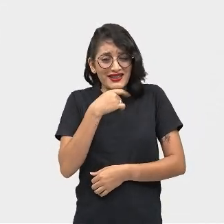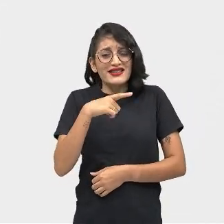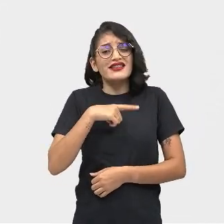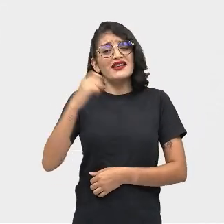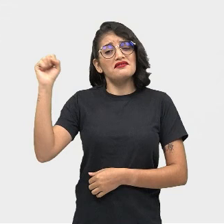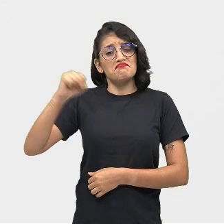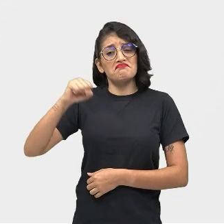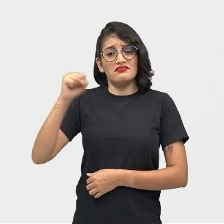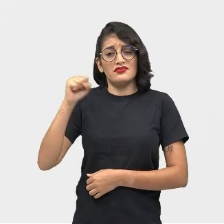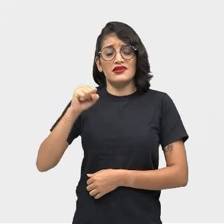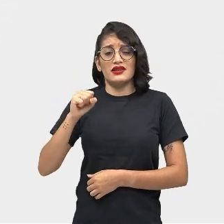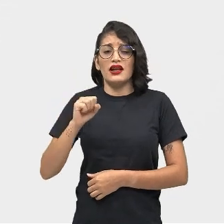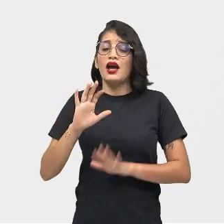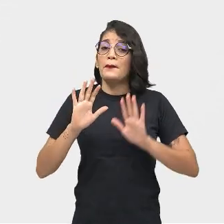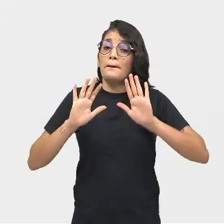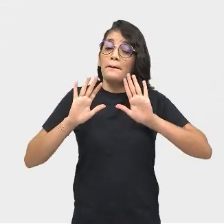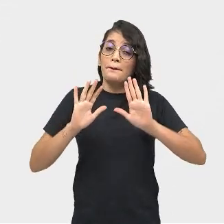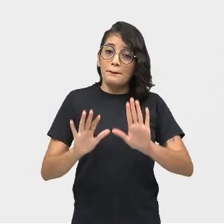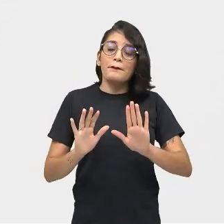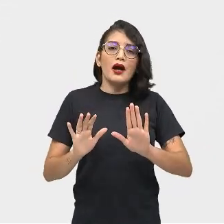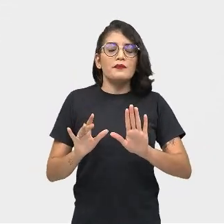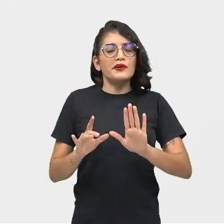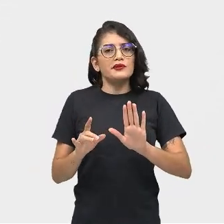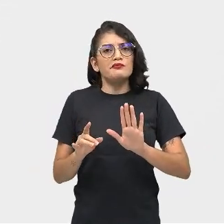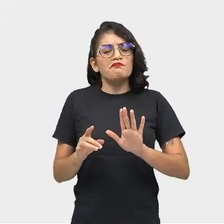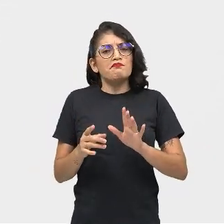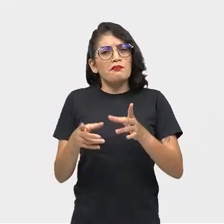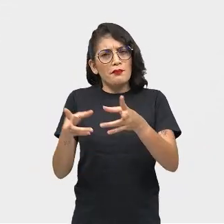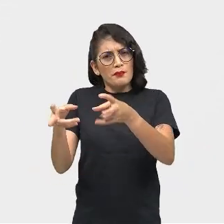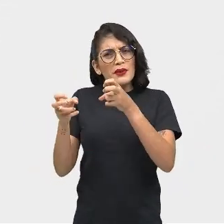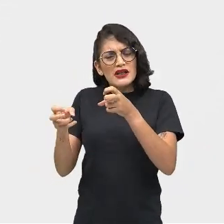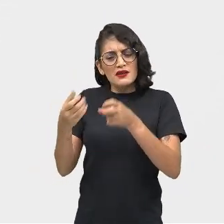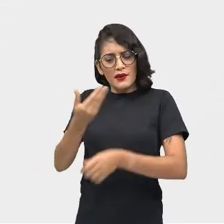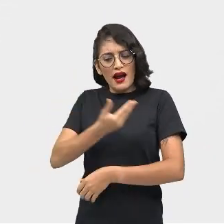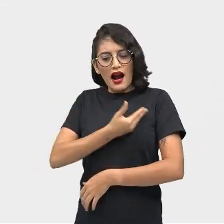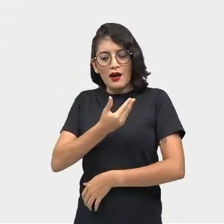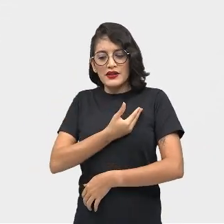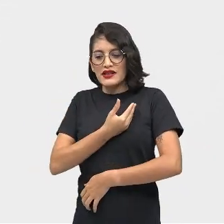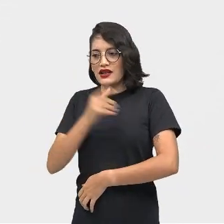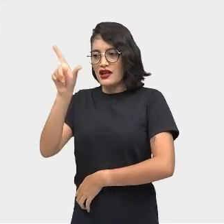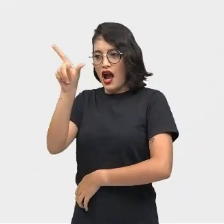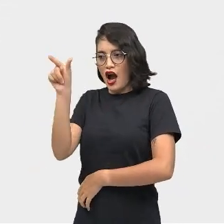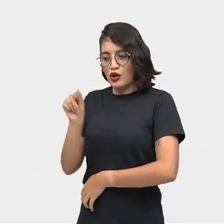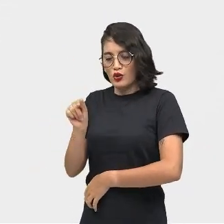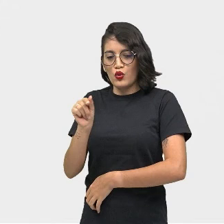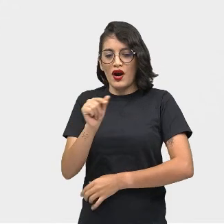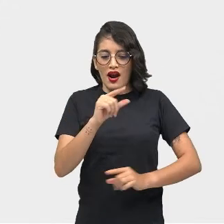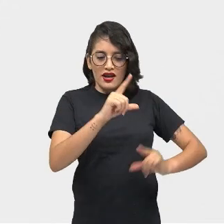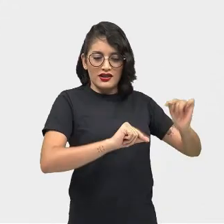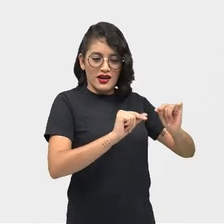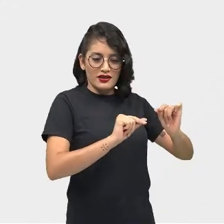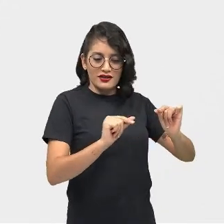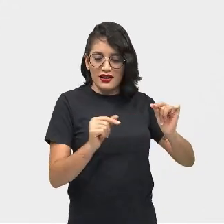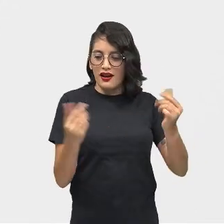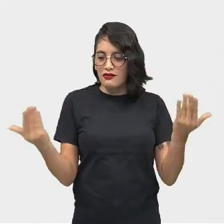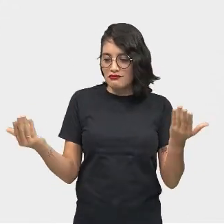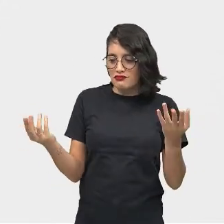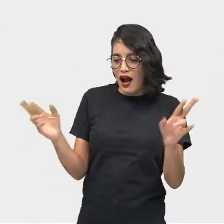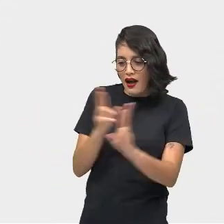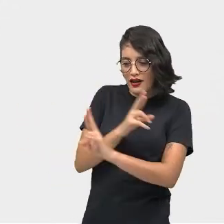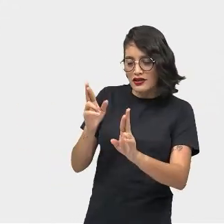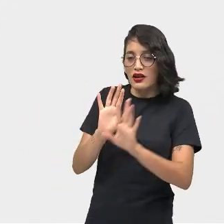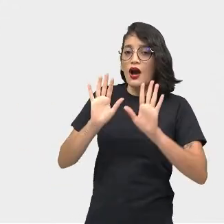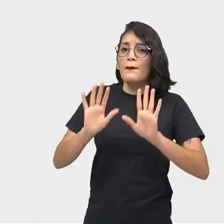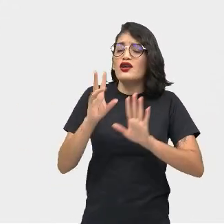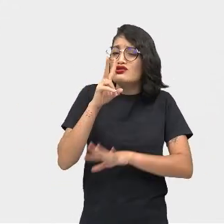presente, sim. De certa forma, você pode ter percebido a amizade na relação da lua e a estrela. Mas o que é mais forte aqui